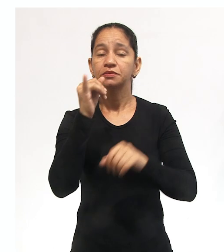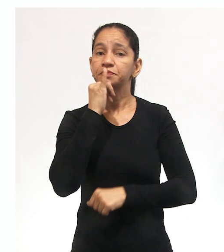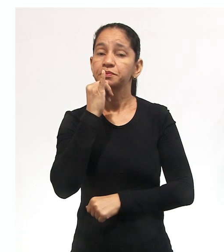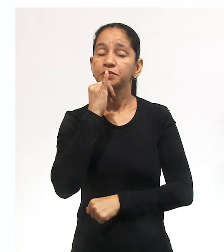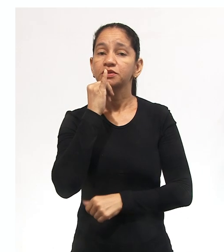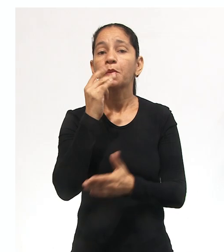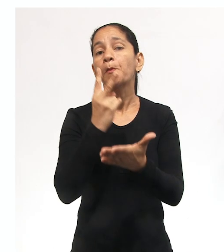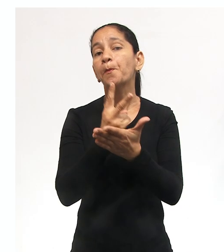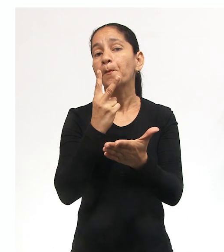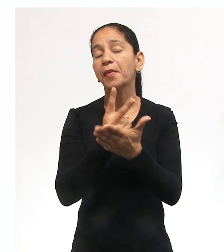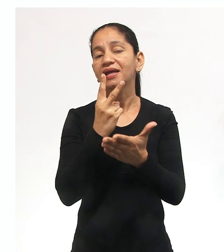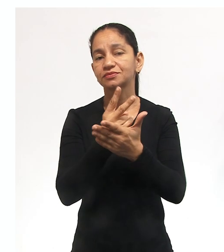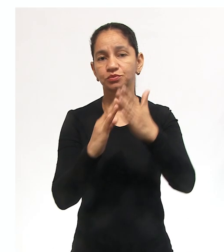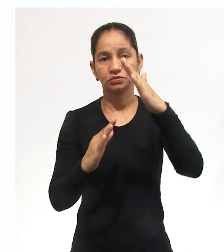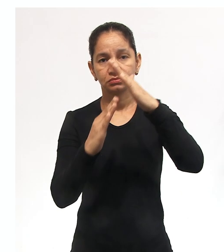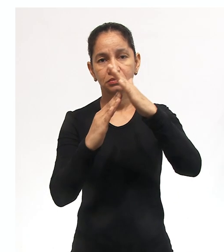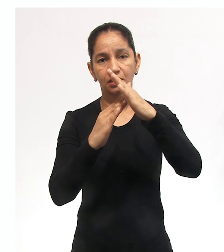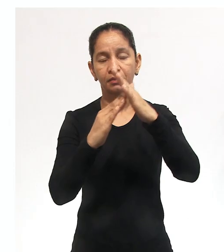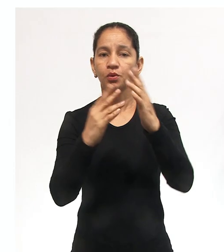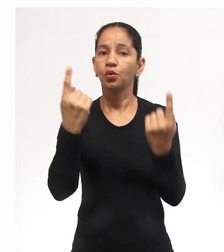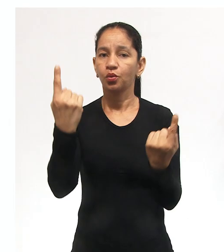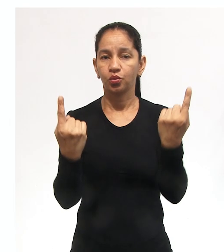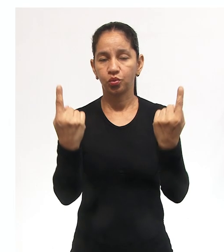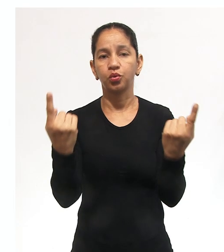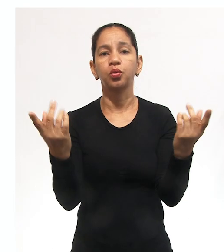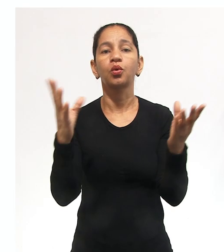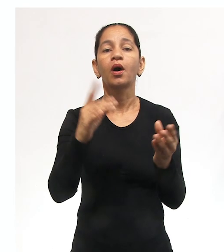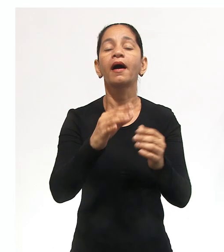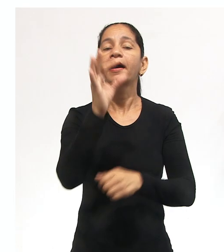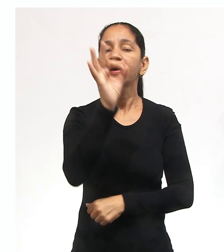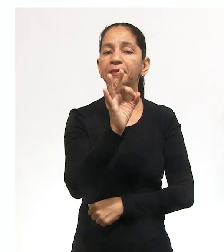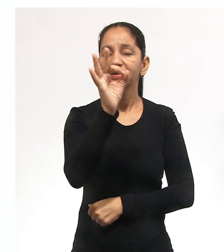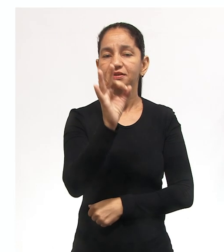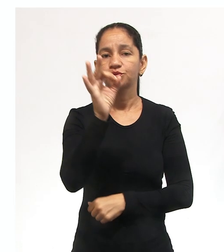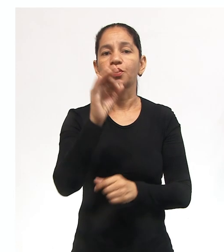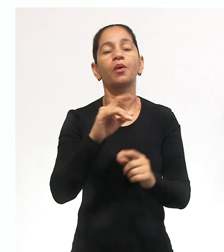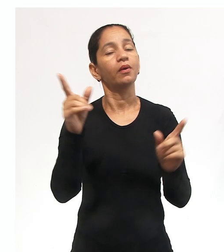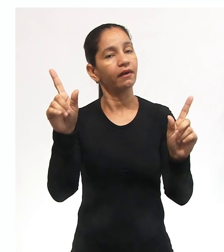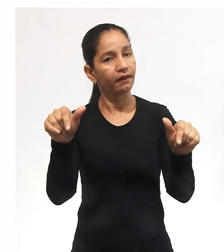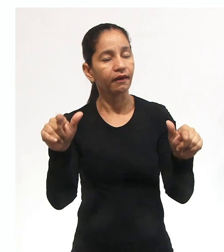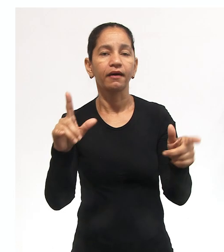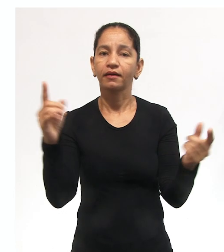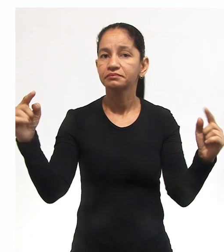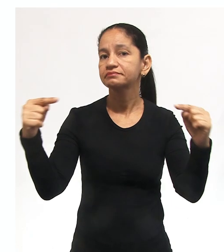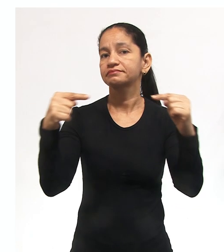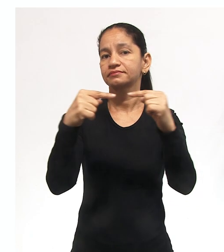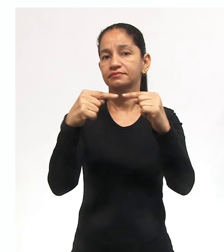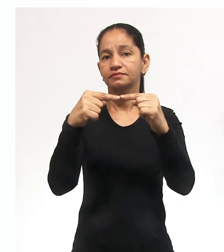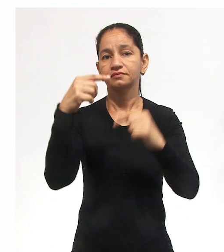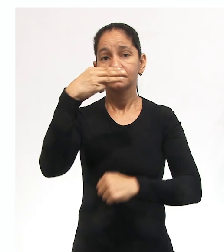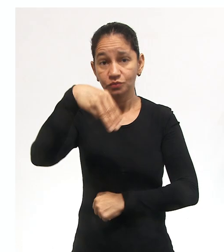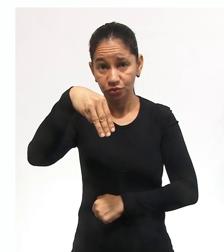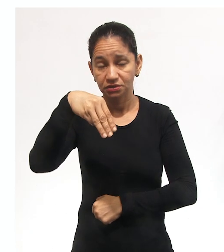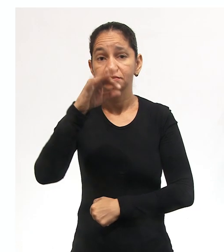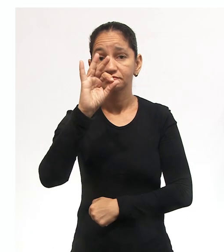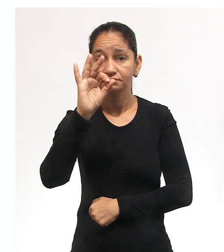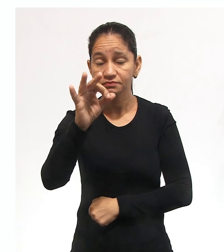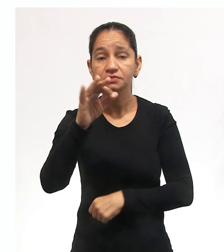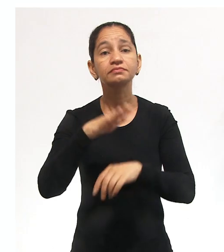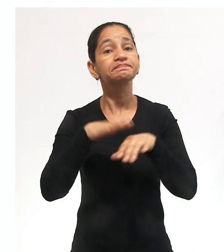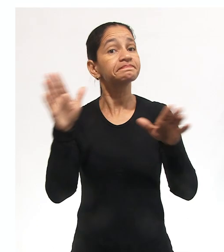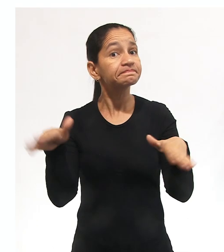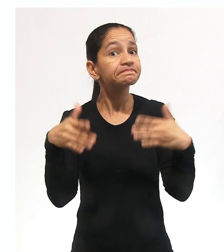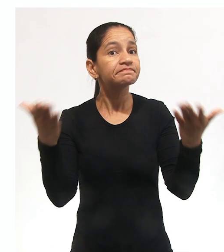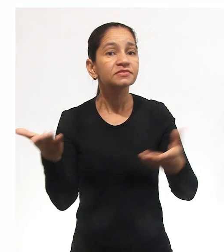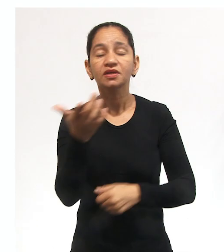o mesmo período, né? A taxa de juros compostos e simples vai ser igual, o montante, né? Nessa situação, a gente